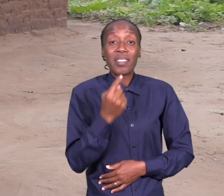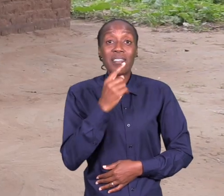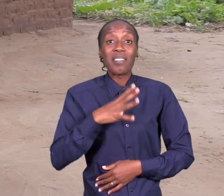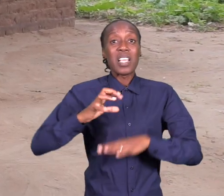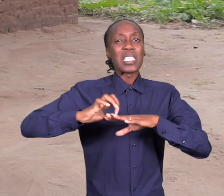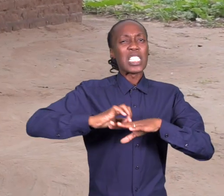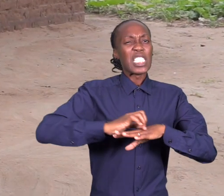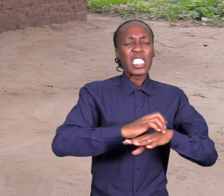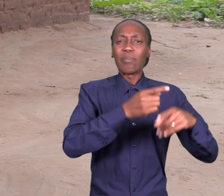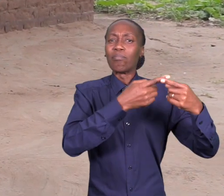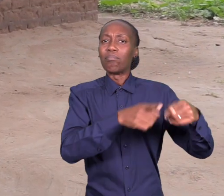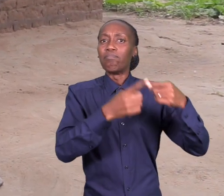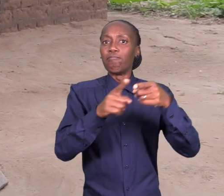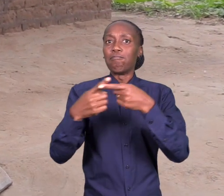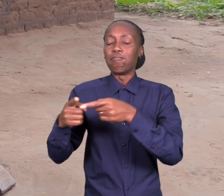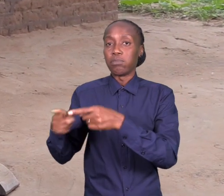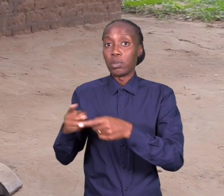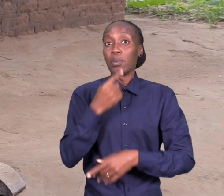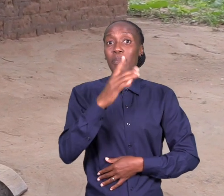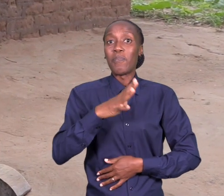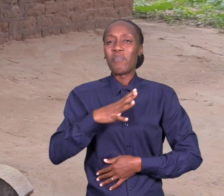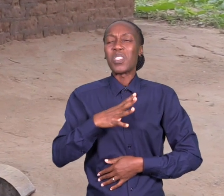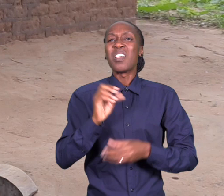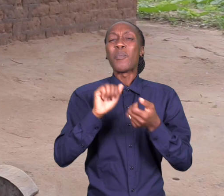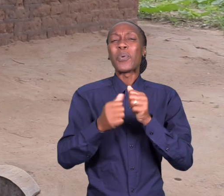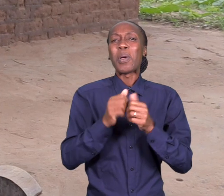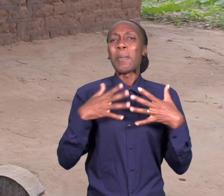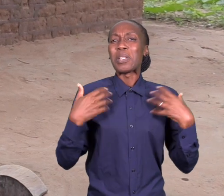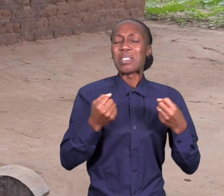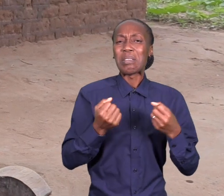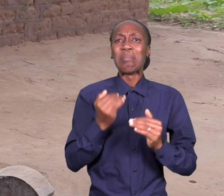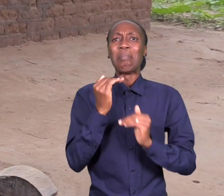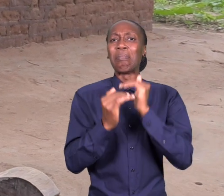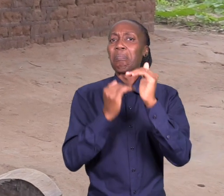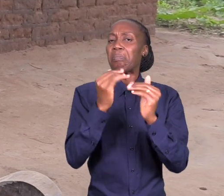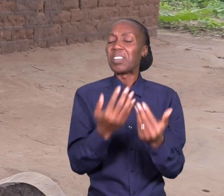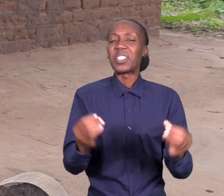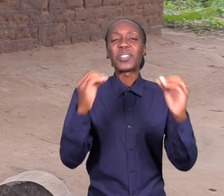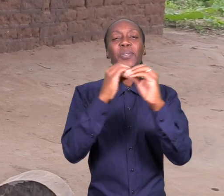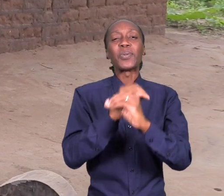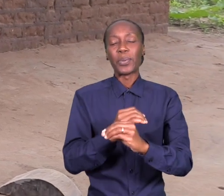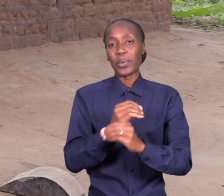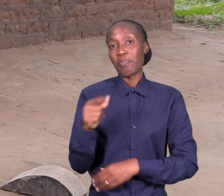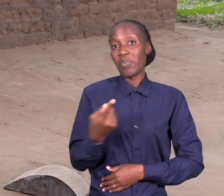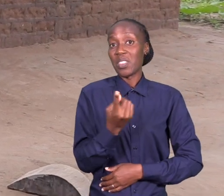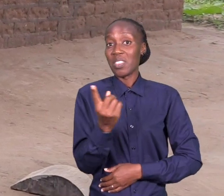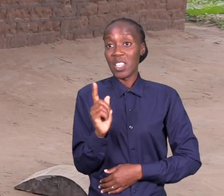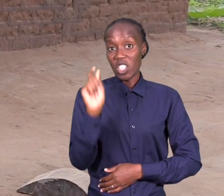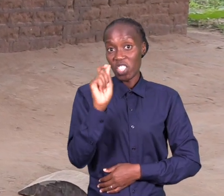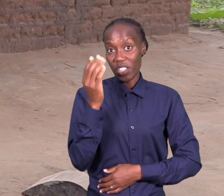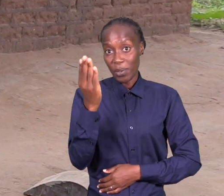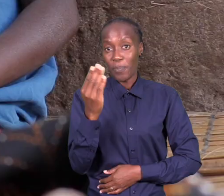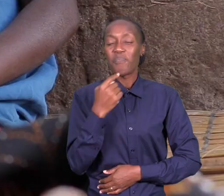As infecções por vermes e parasitas afetavam a saúde, nutrição e desenvolvimento das crianças no distrito